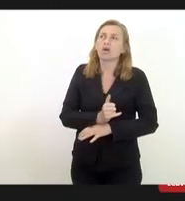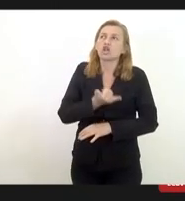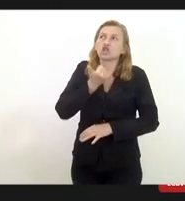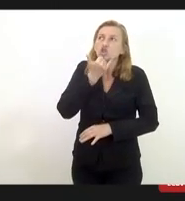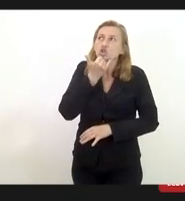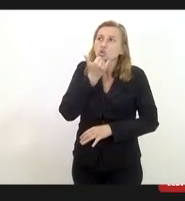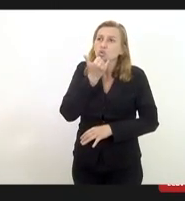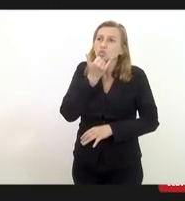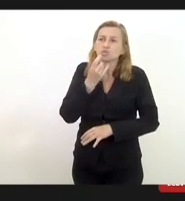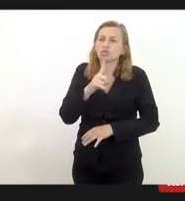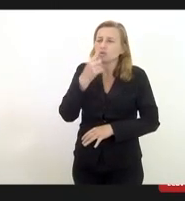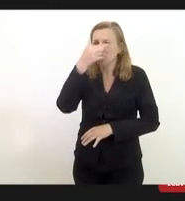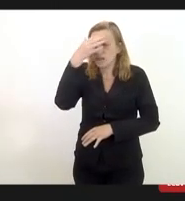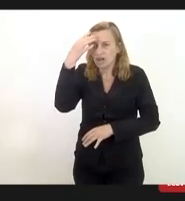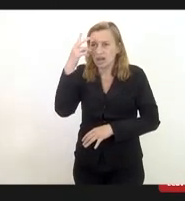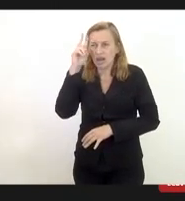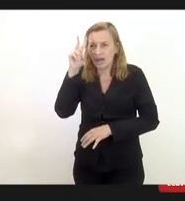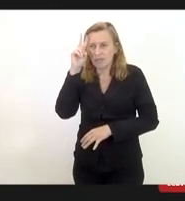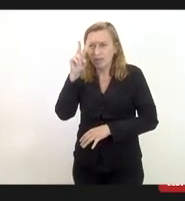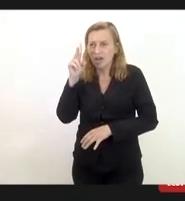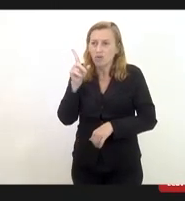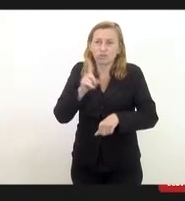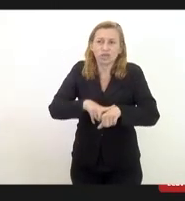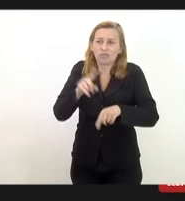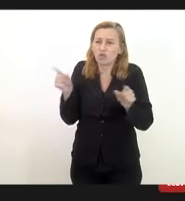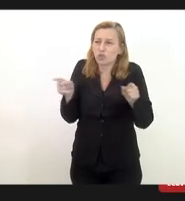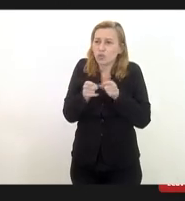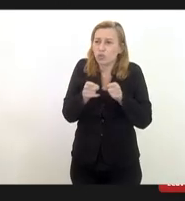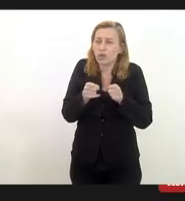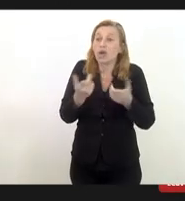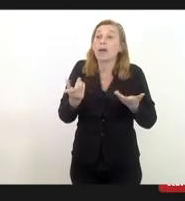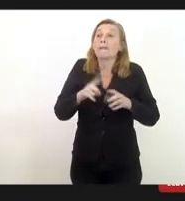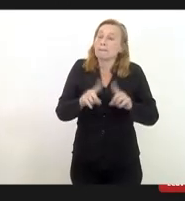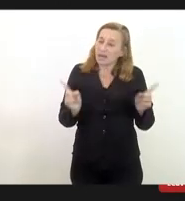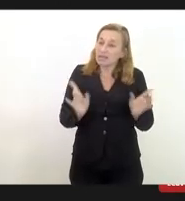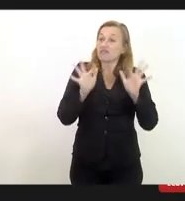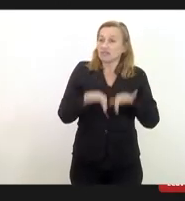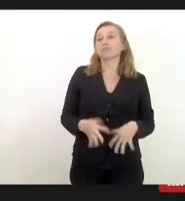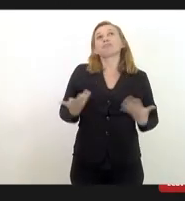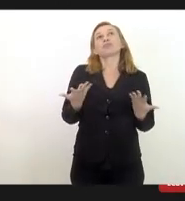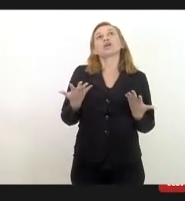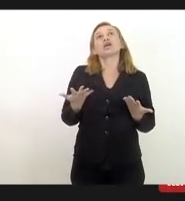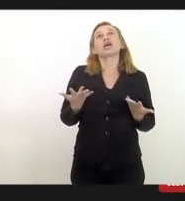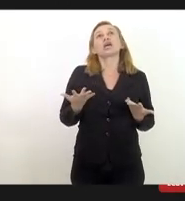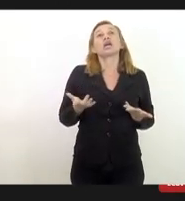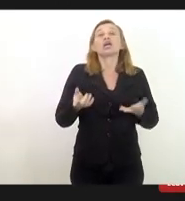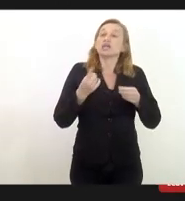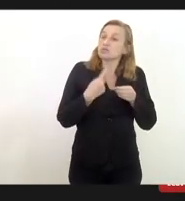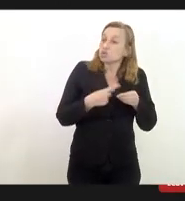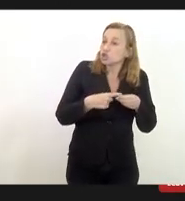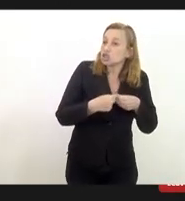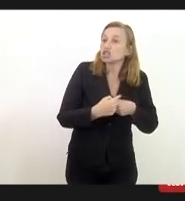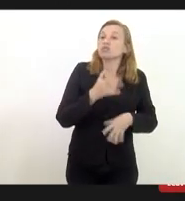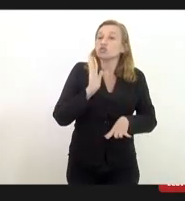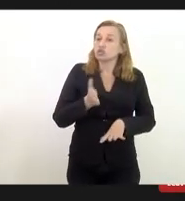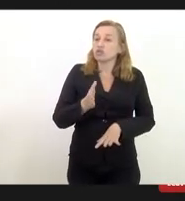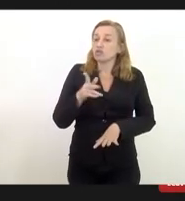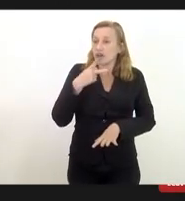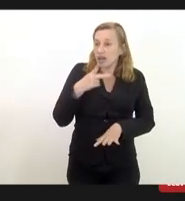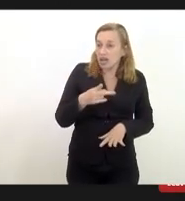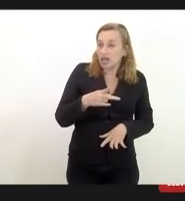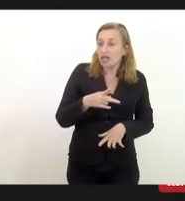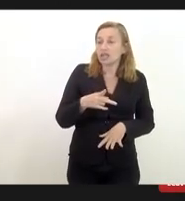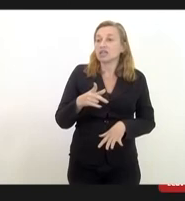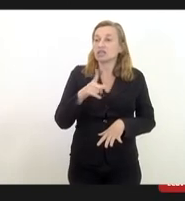desculpa, agora eu não vou lembrar, o tempo é pequeno, mas enfim, esses municípios, quem